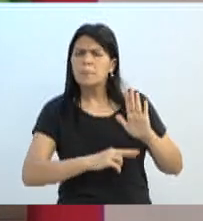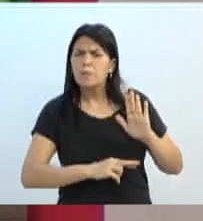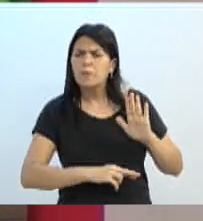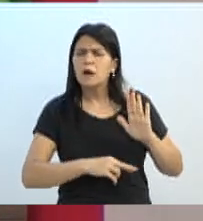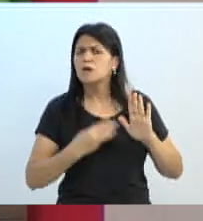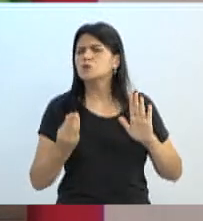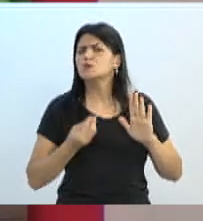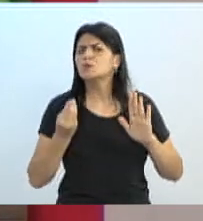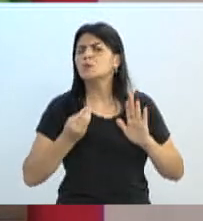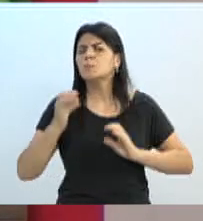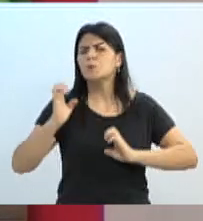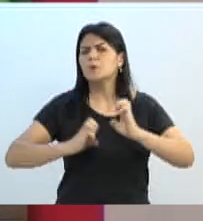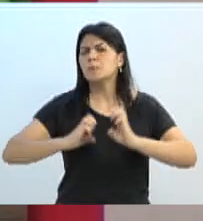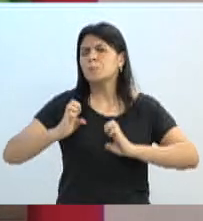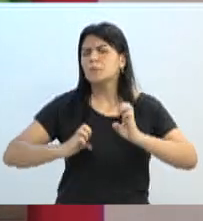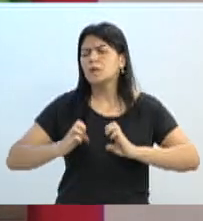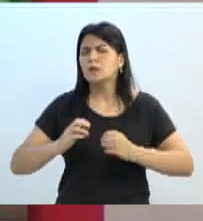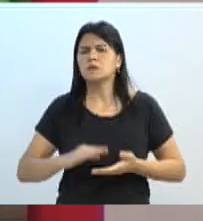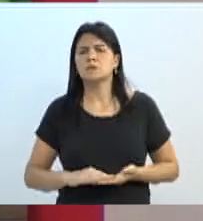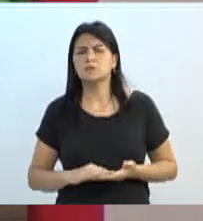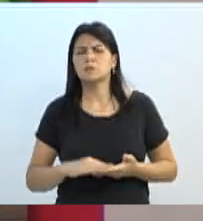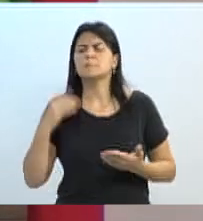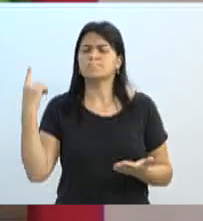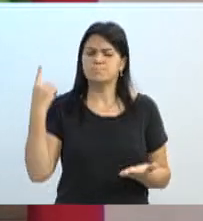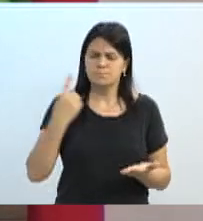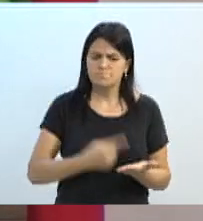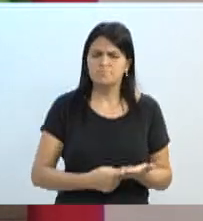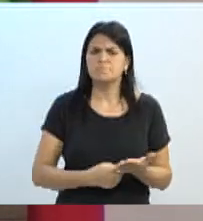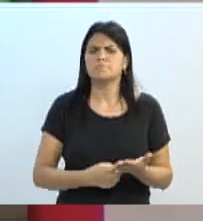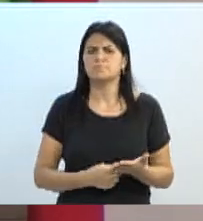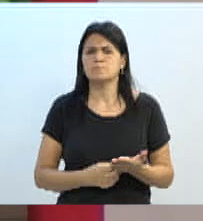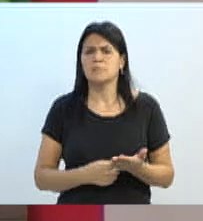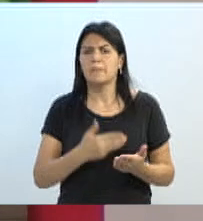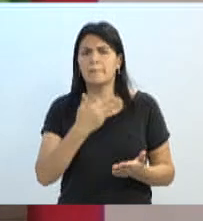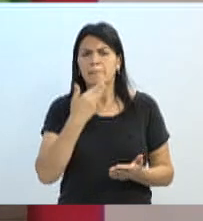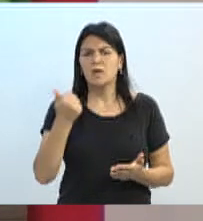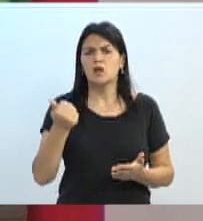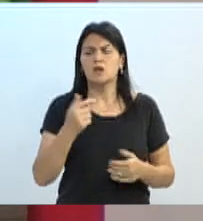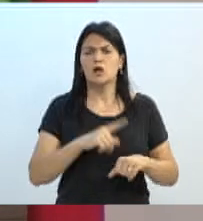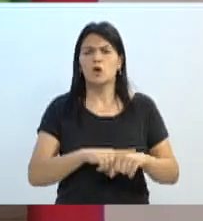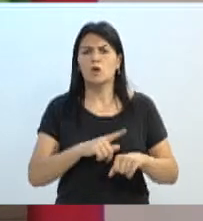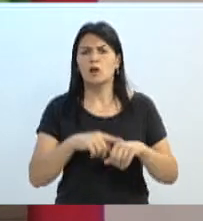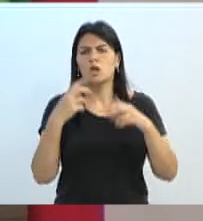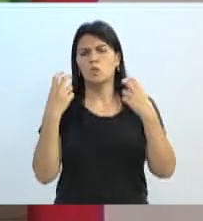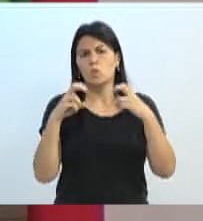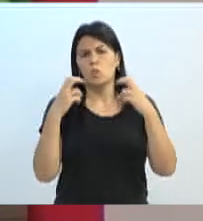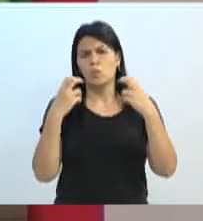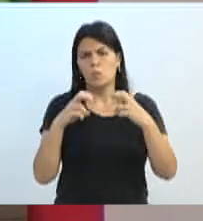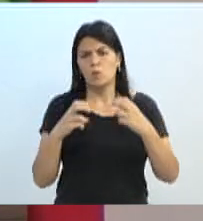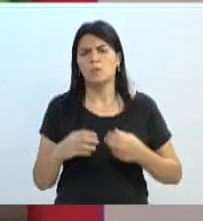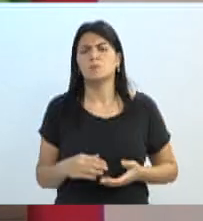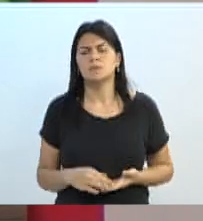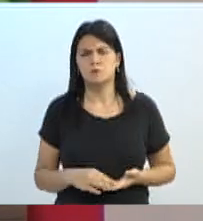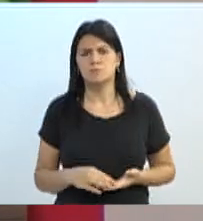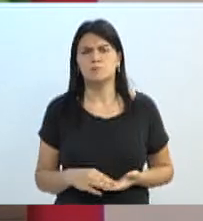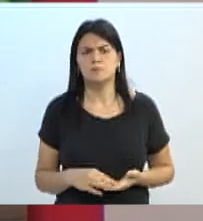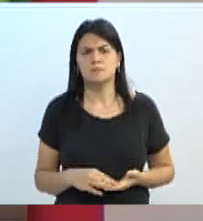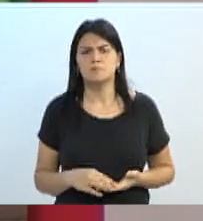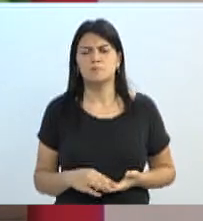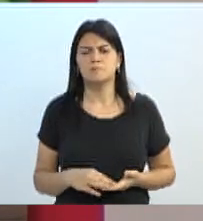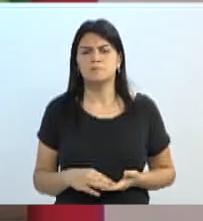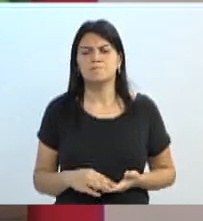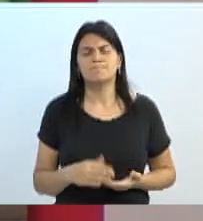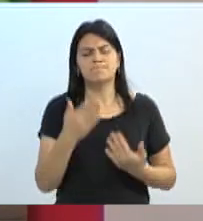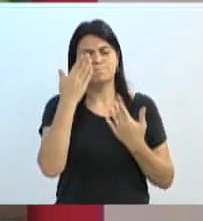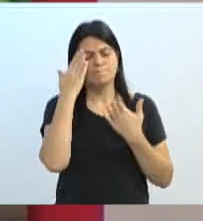da empresa e se prontificaram a adequar as linhas para atender àquela população. Então,